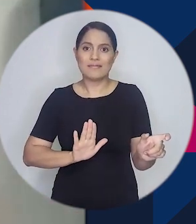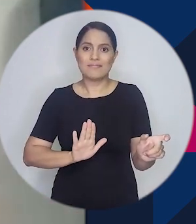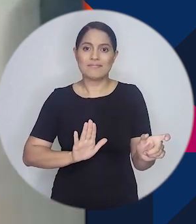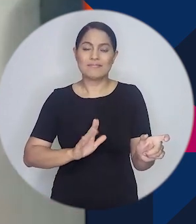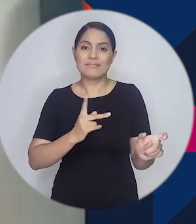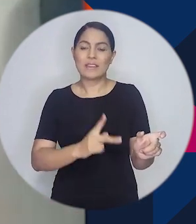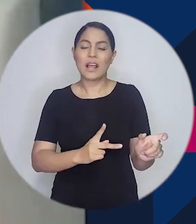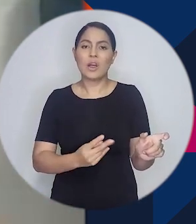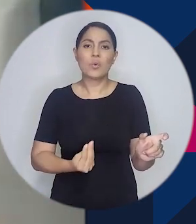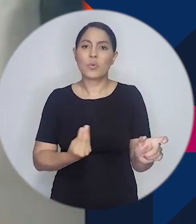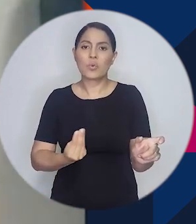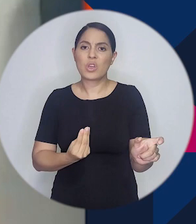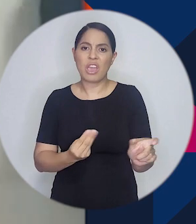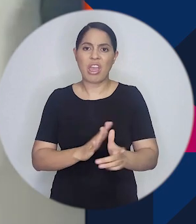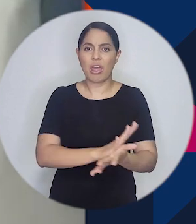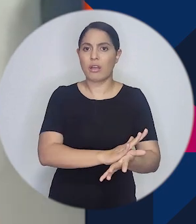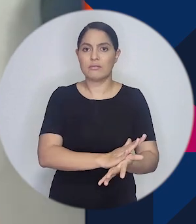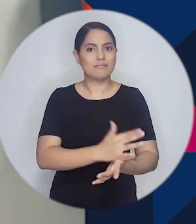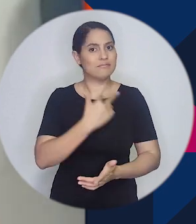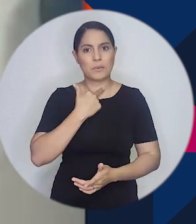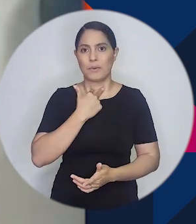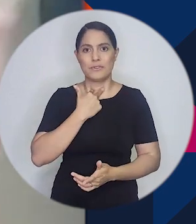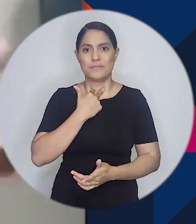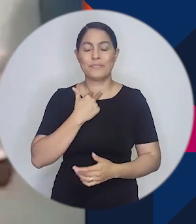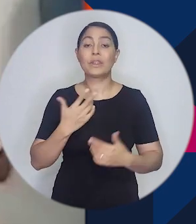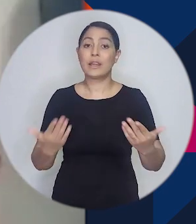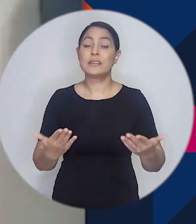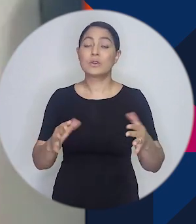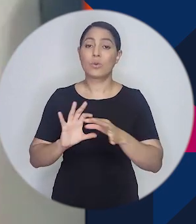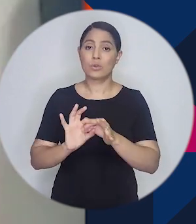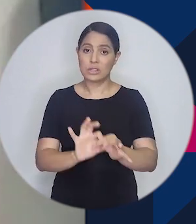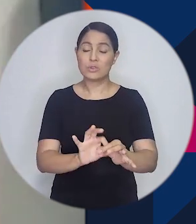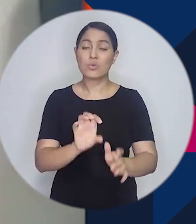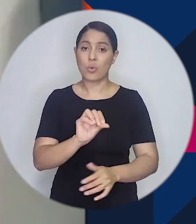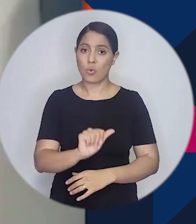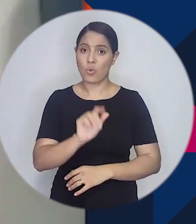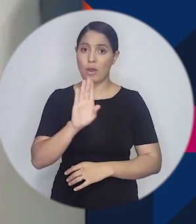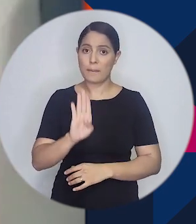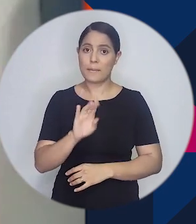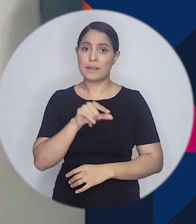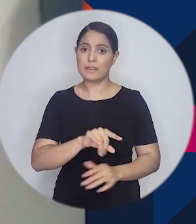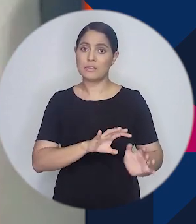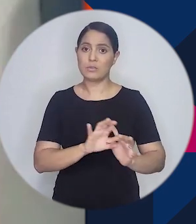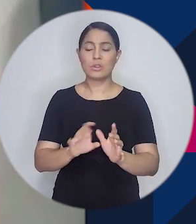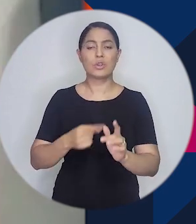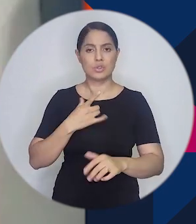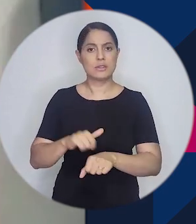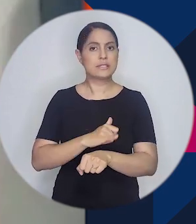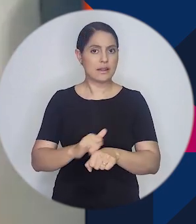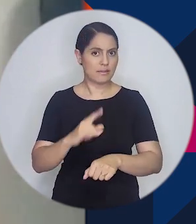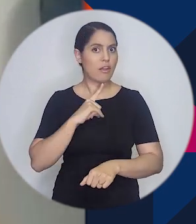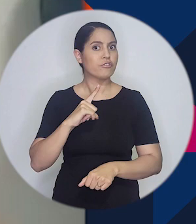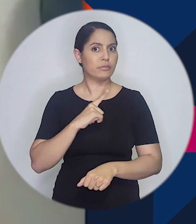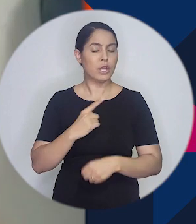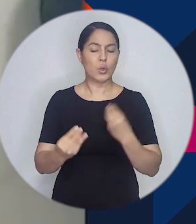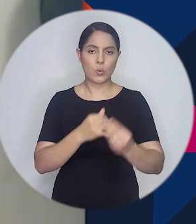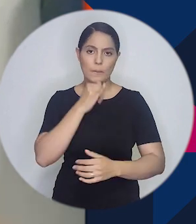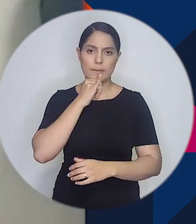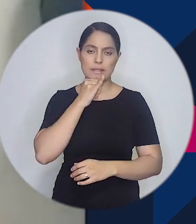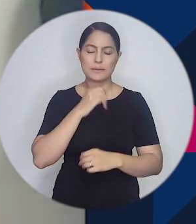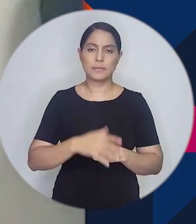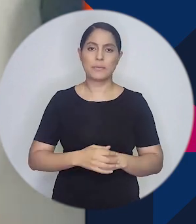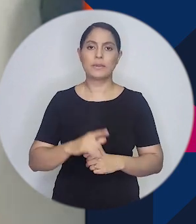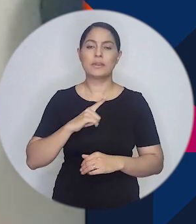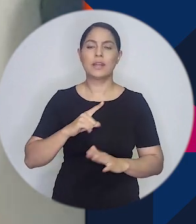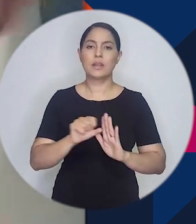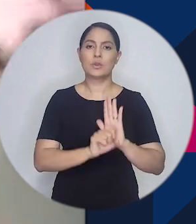por elas serem quem elas são. Dentro do sistema OAB, nós também temos mecanismos para inibir esse tipo de questão.